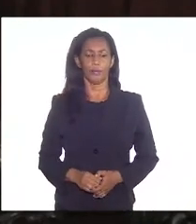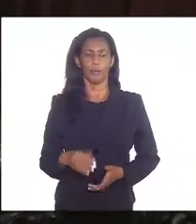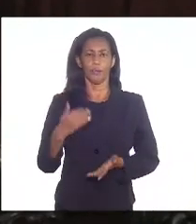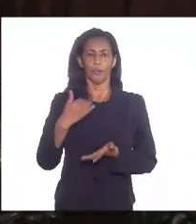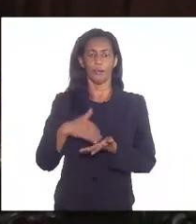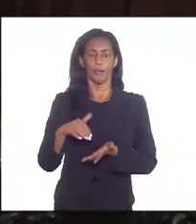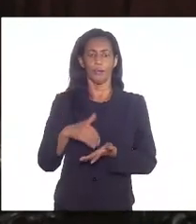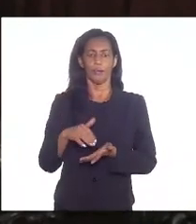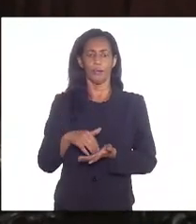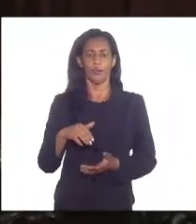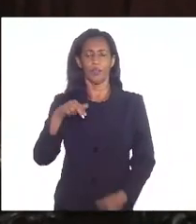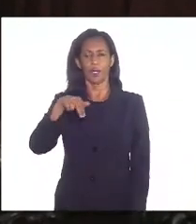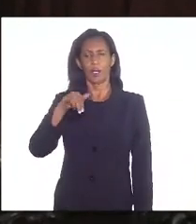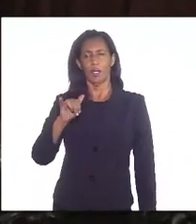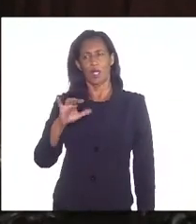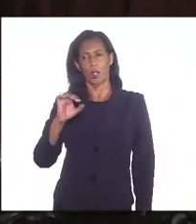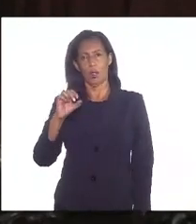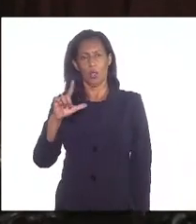secretário Nicola,